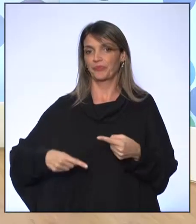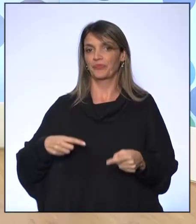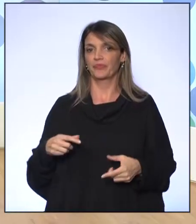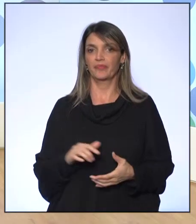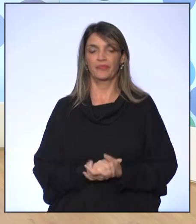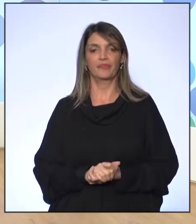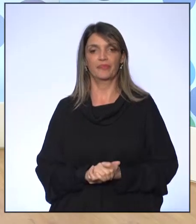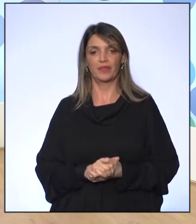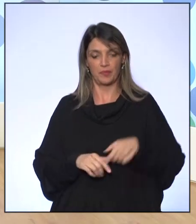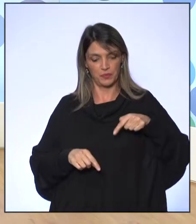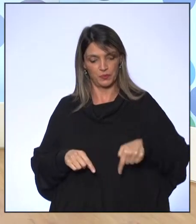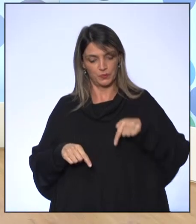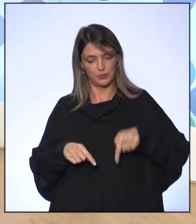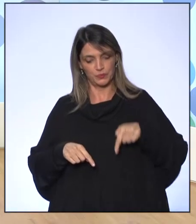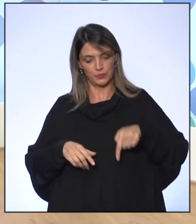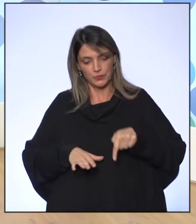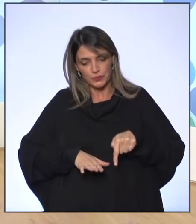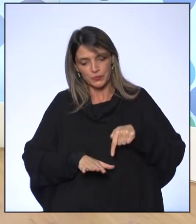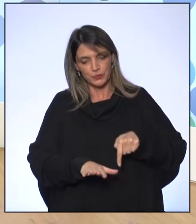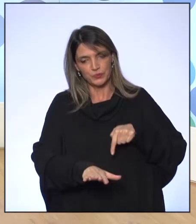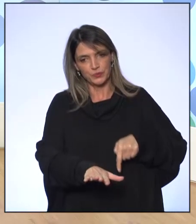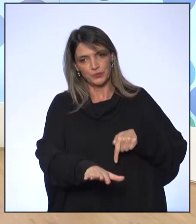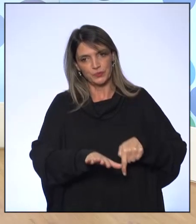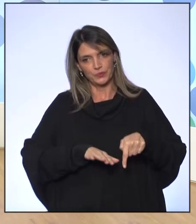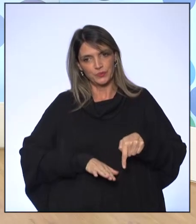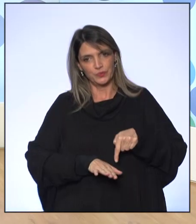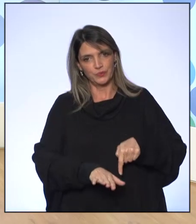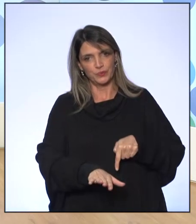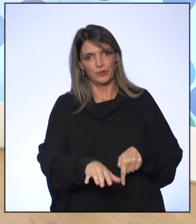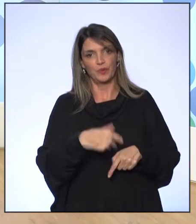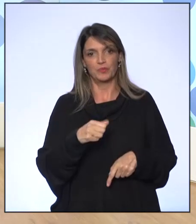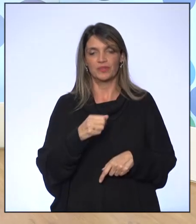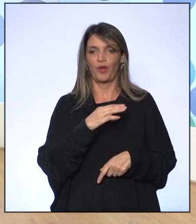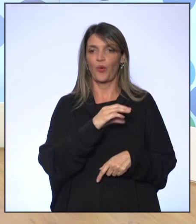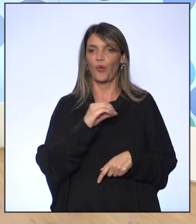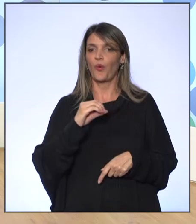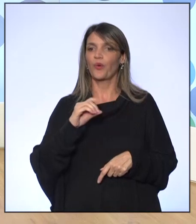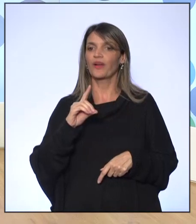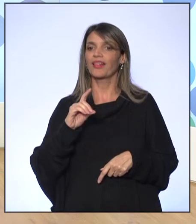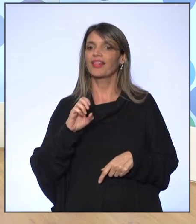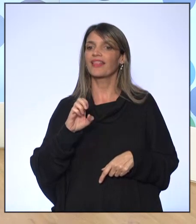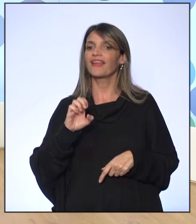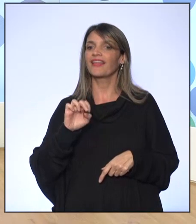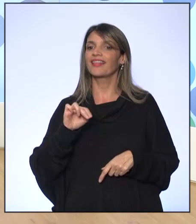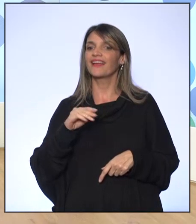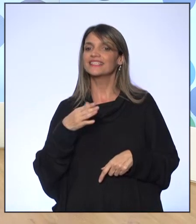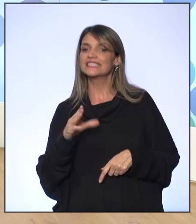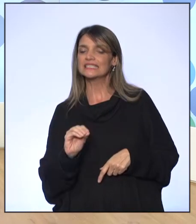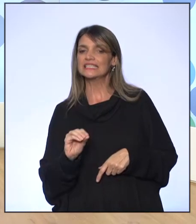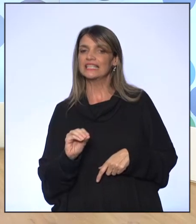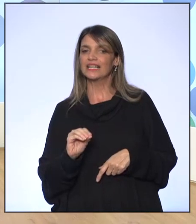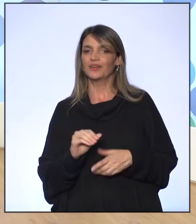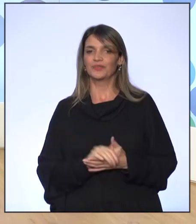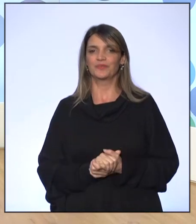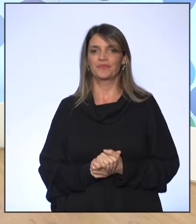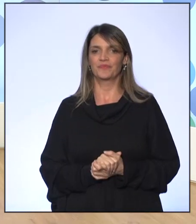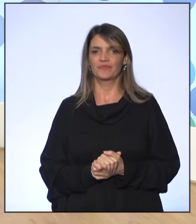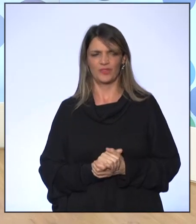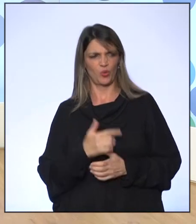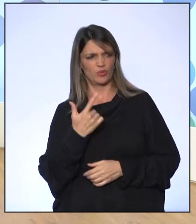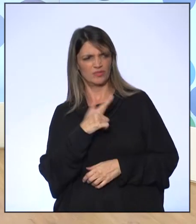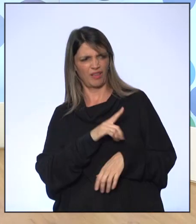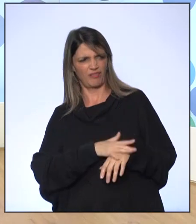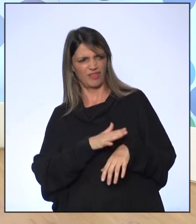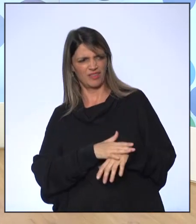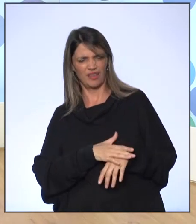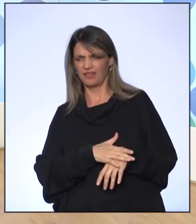para a agulha da máquina. Bacana, hein? Precisava de Caramba. coordenação, né? Uma mão aqui e outra. Consegue fazer? Nem consigo nem